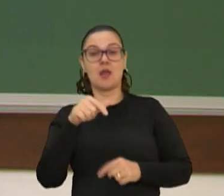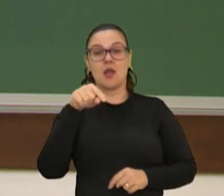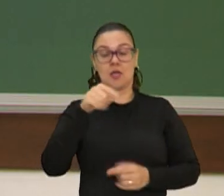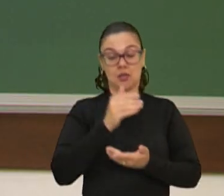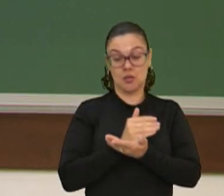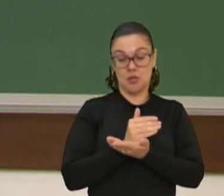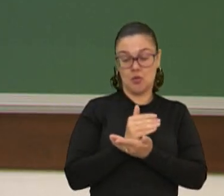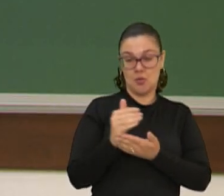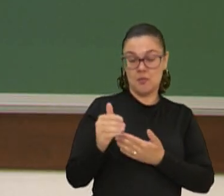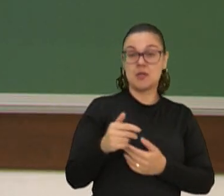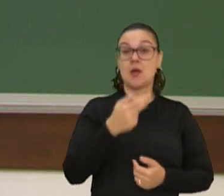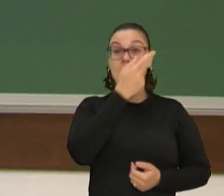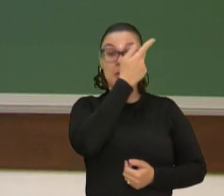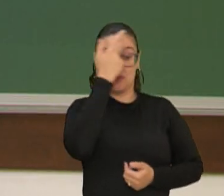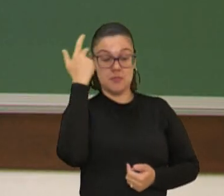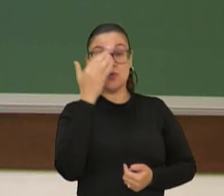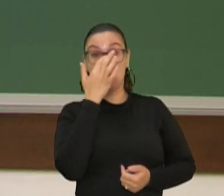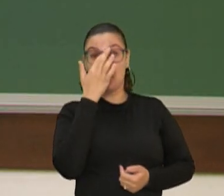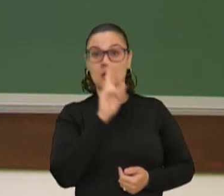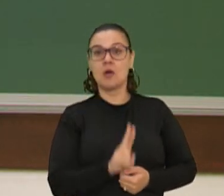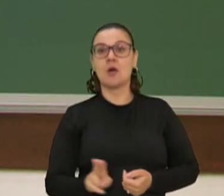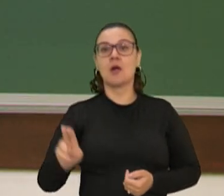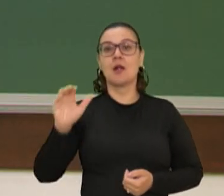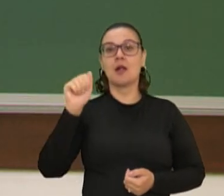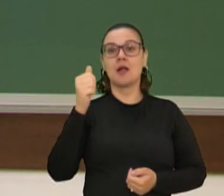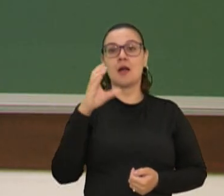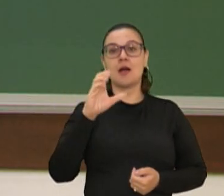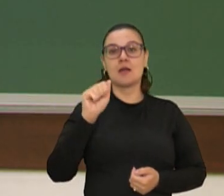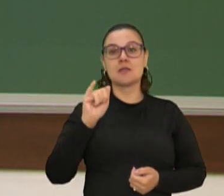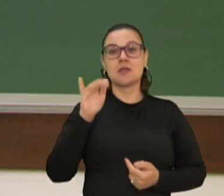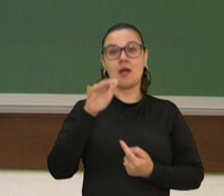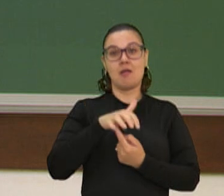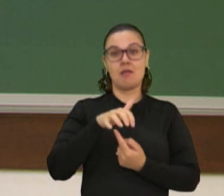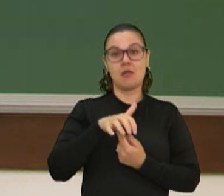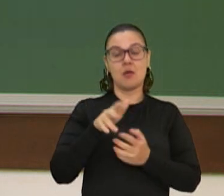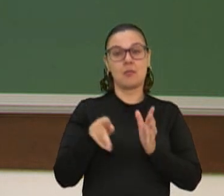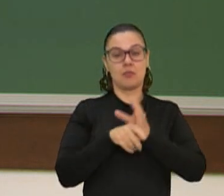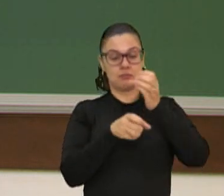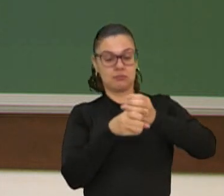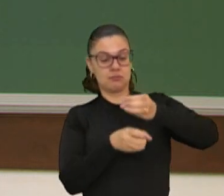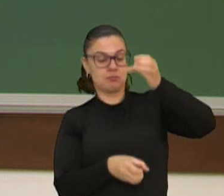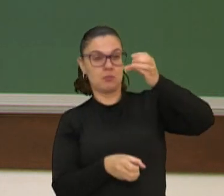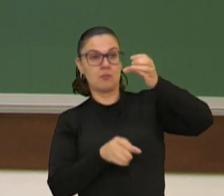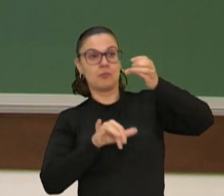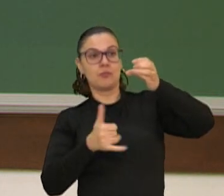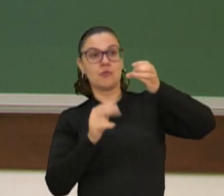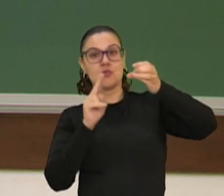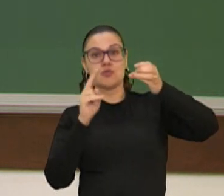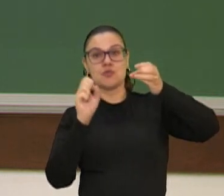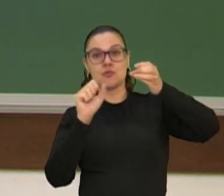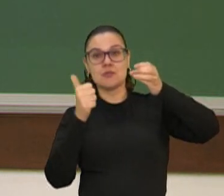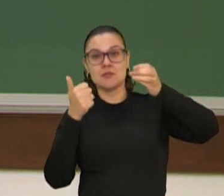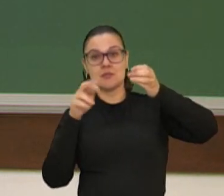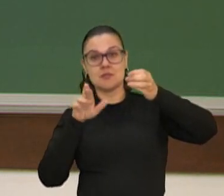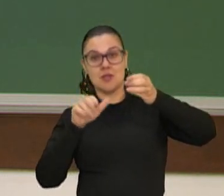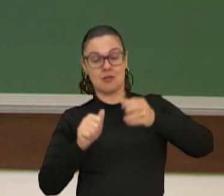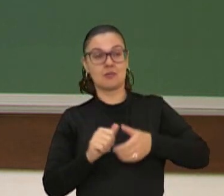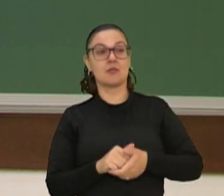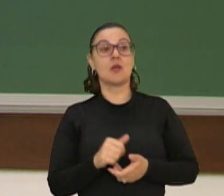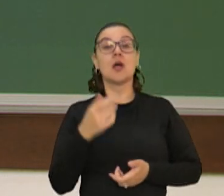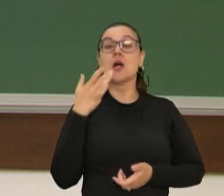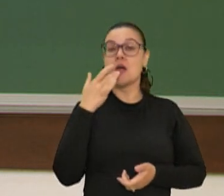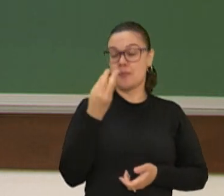começaram as pessoas agora a utilizar o chamado açaí de palmito. Então a palmeira Jussara também dá aqueles coquinhos, também são